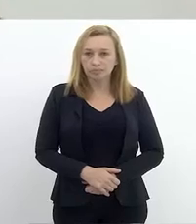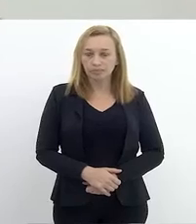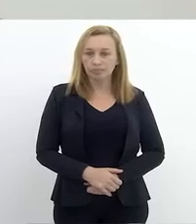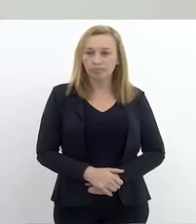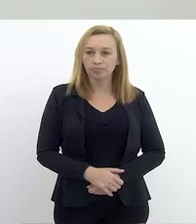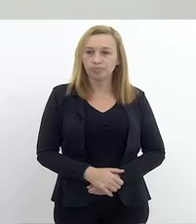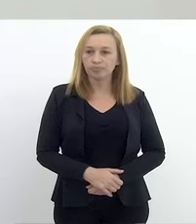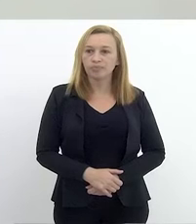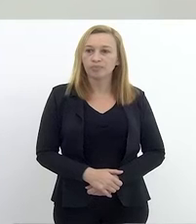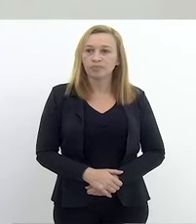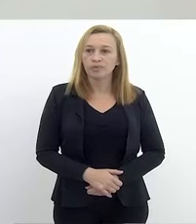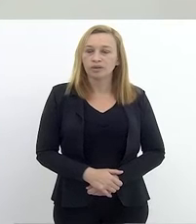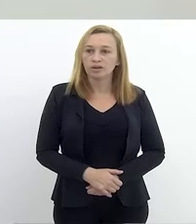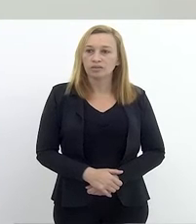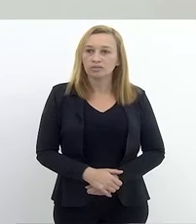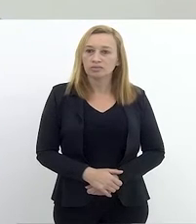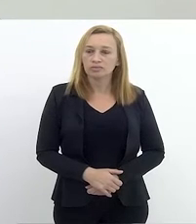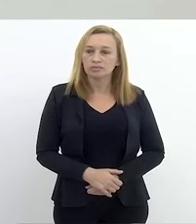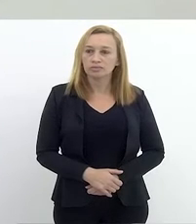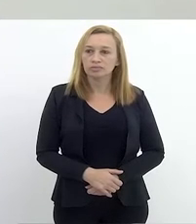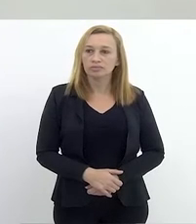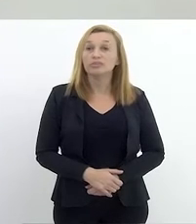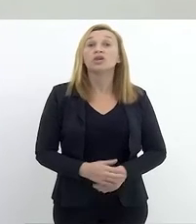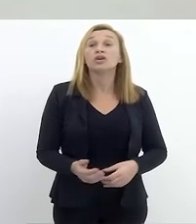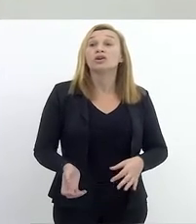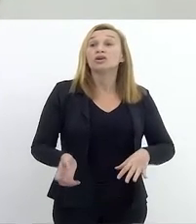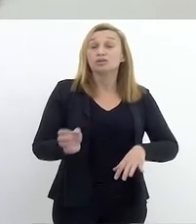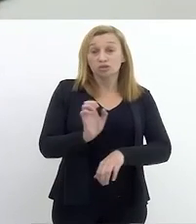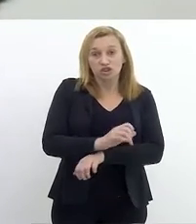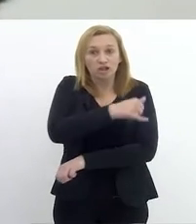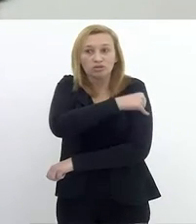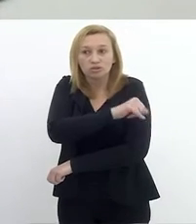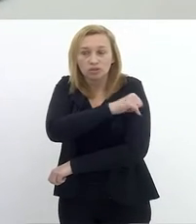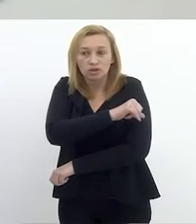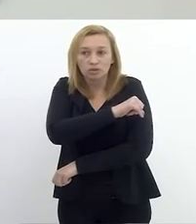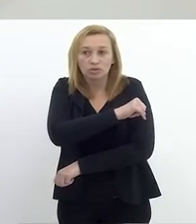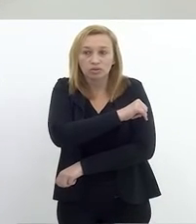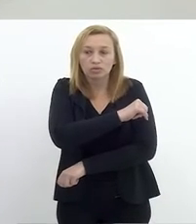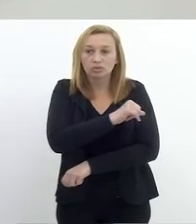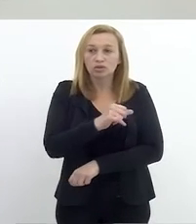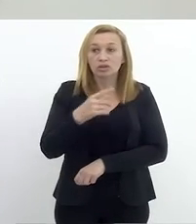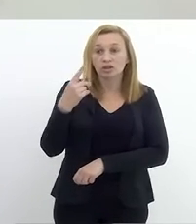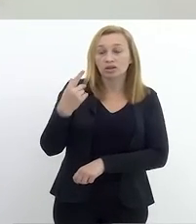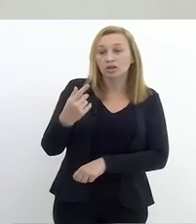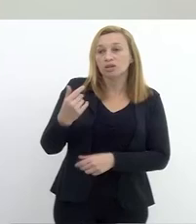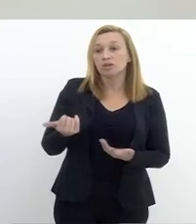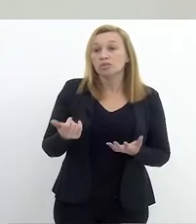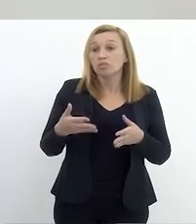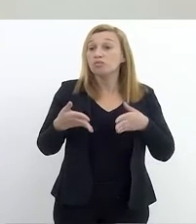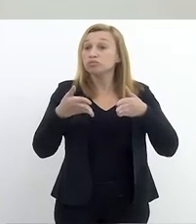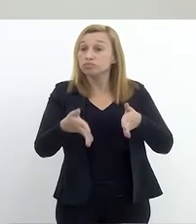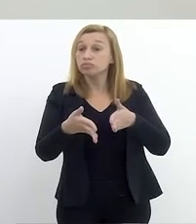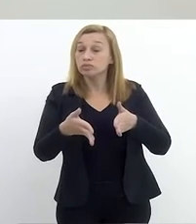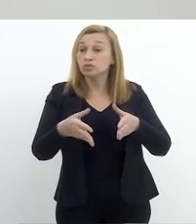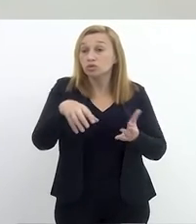O estado do Rio possui vocações naturais, uma concentração de centros de pesquisa, conhecimento